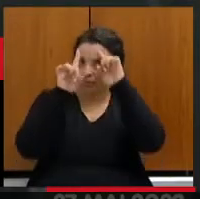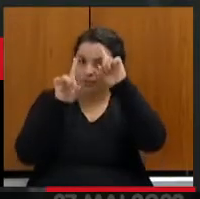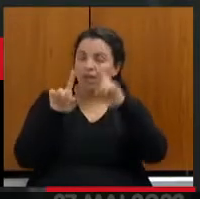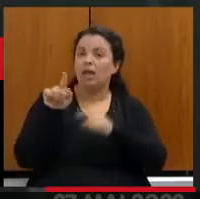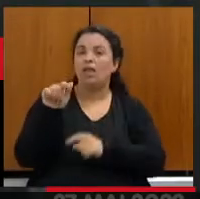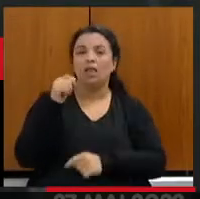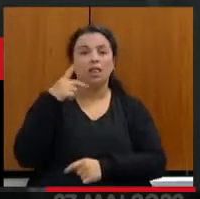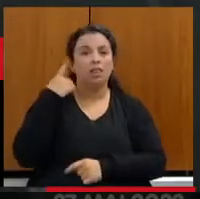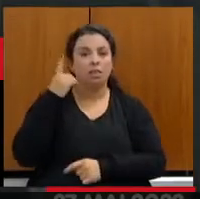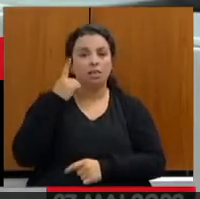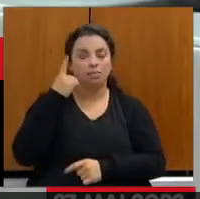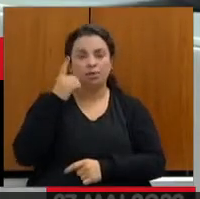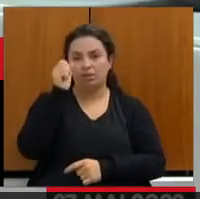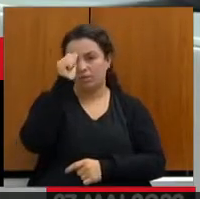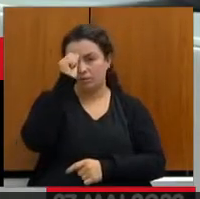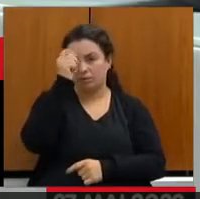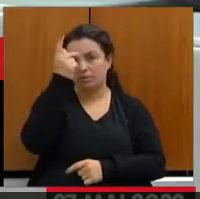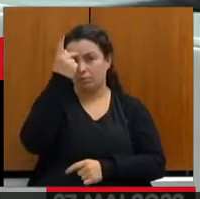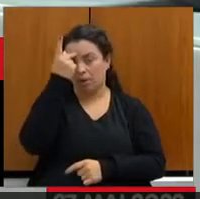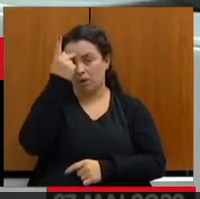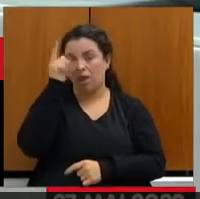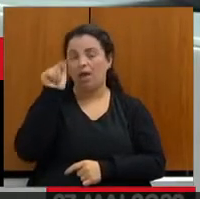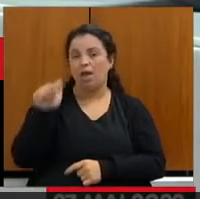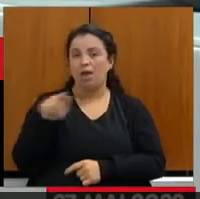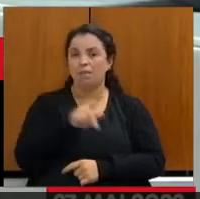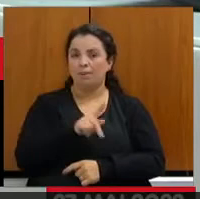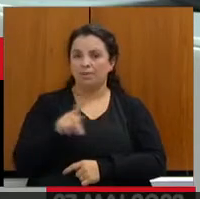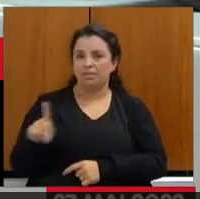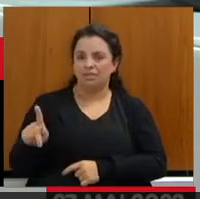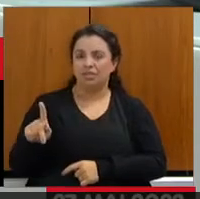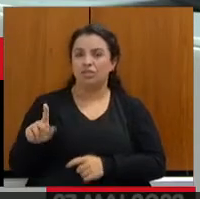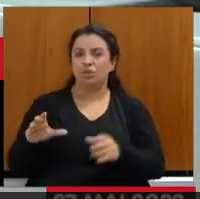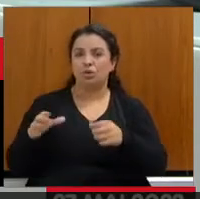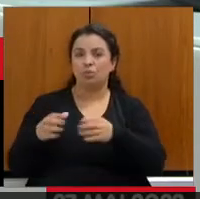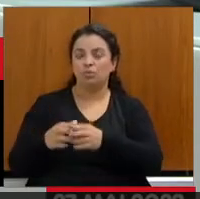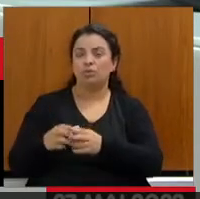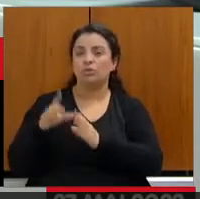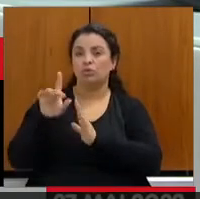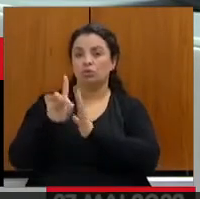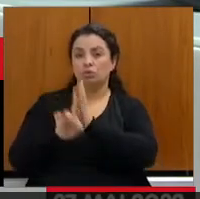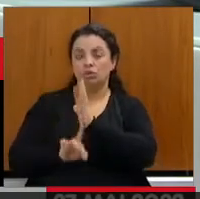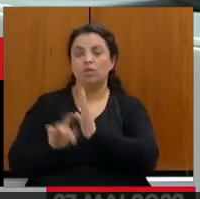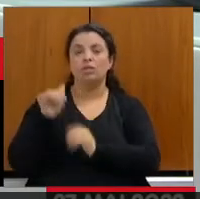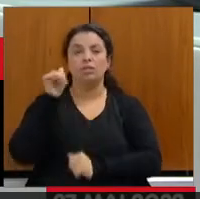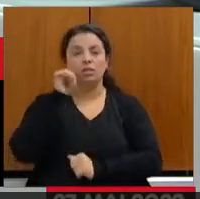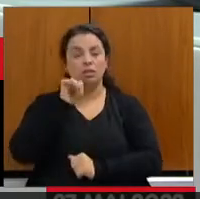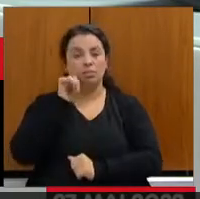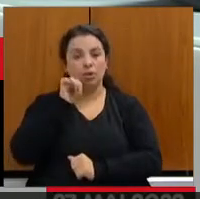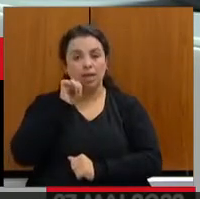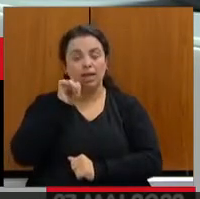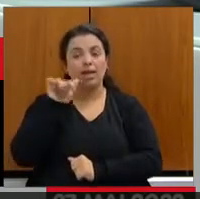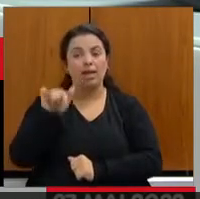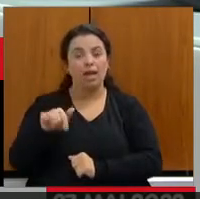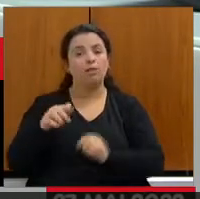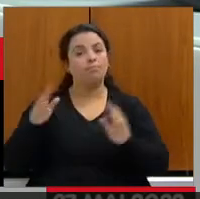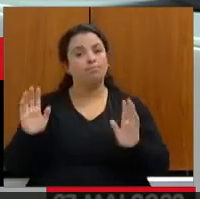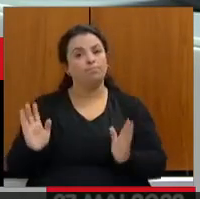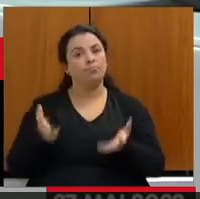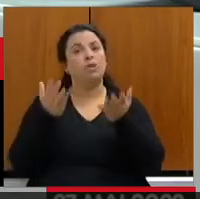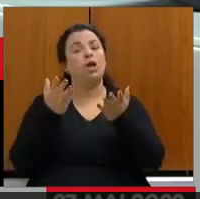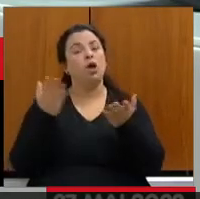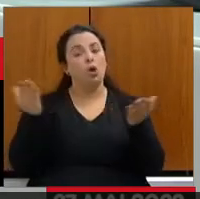Siqueira presidente da Comissão dos direitos da mulher desse encontro que promove